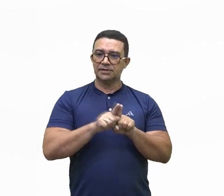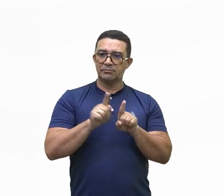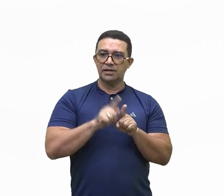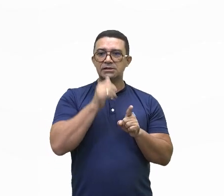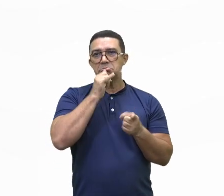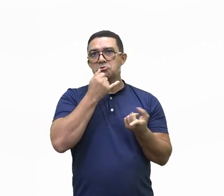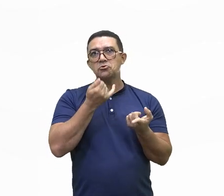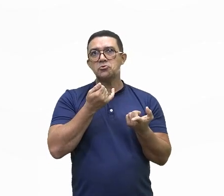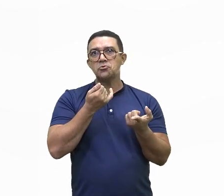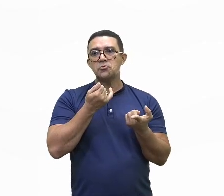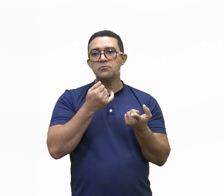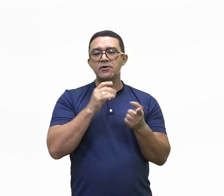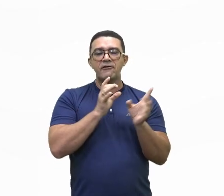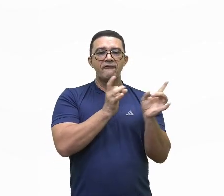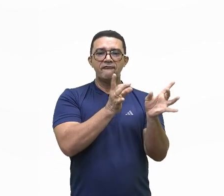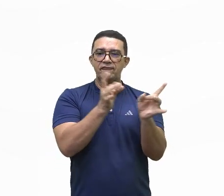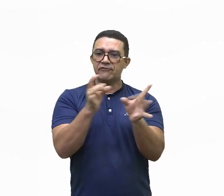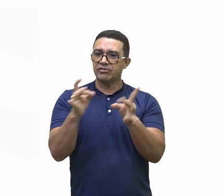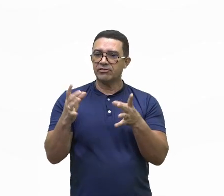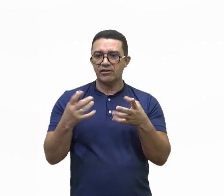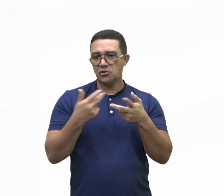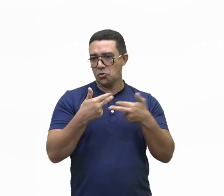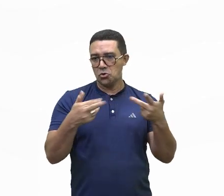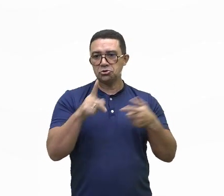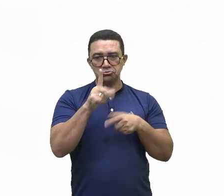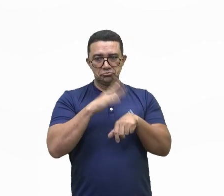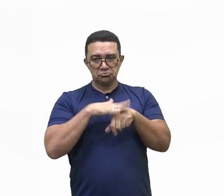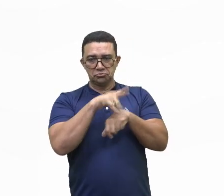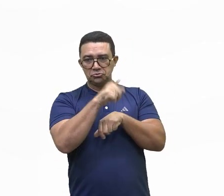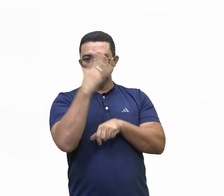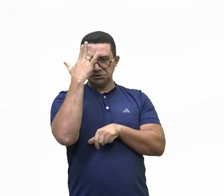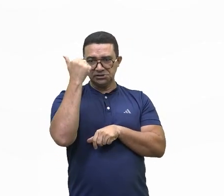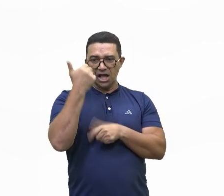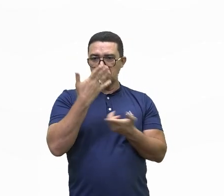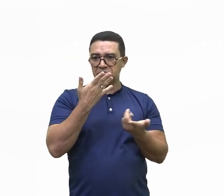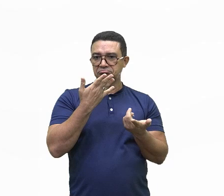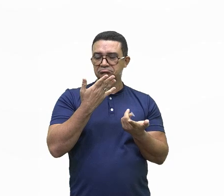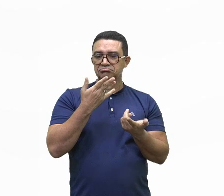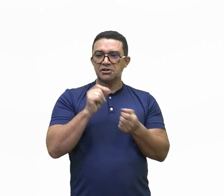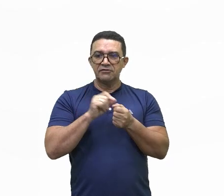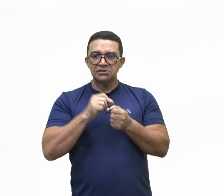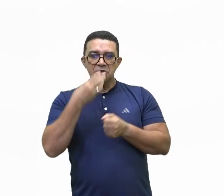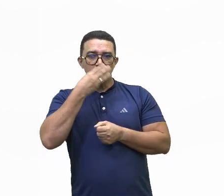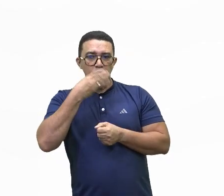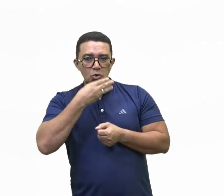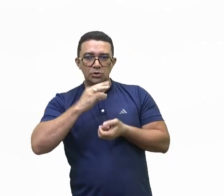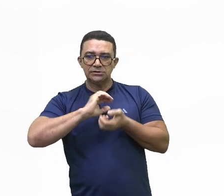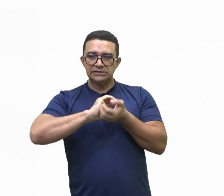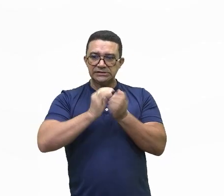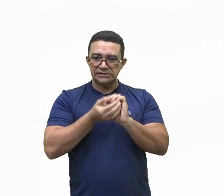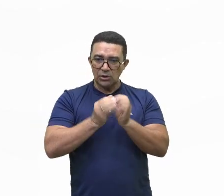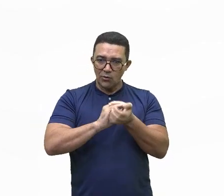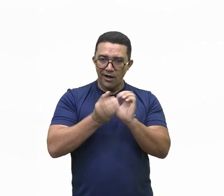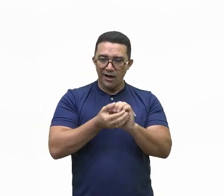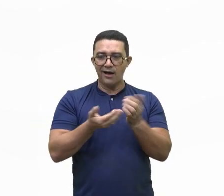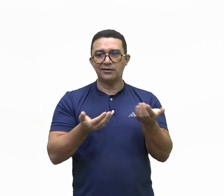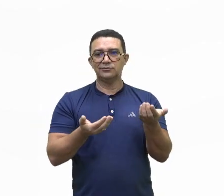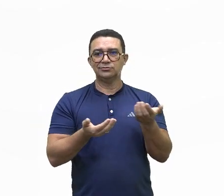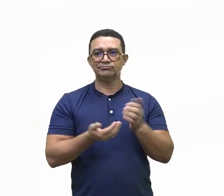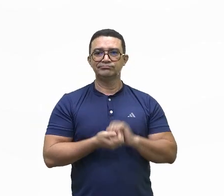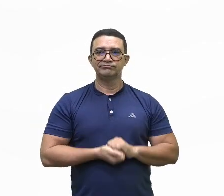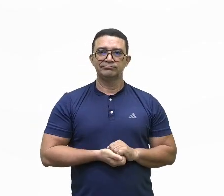pode vender algo que você sabe fazer, por exemplo, doces, salgados. Você